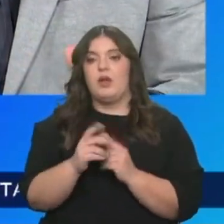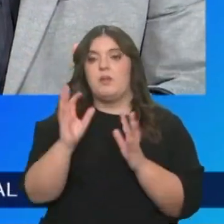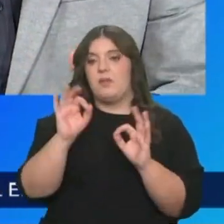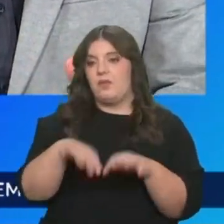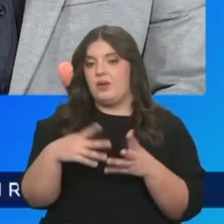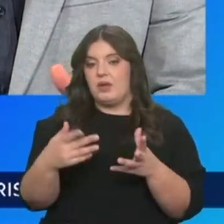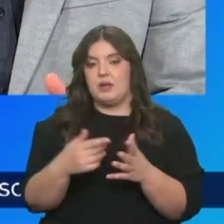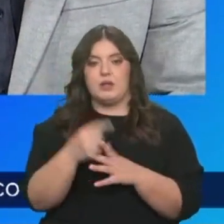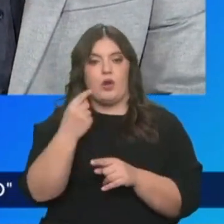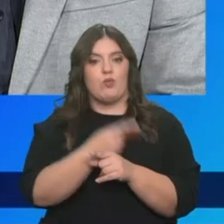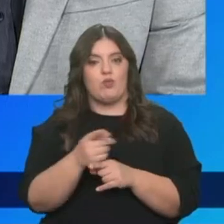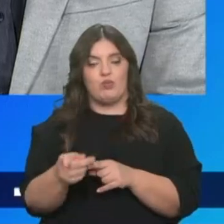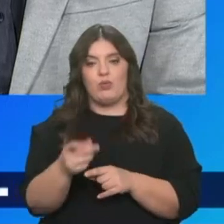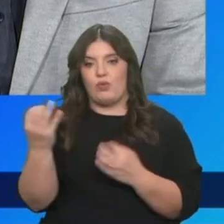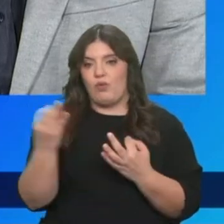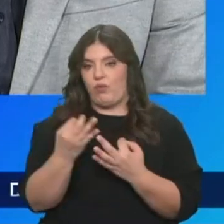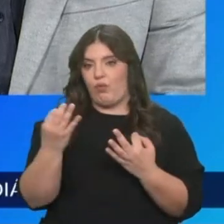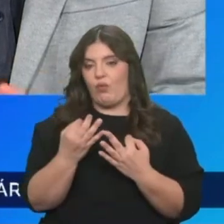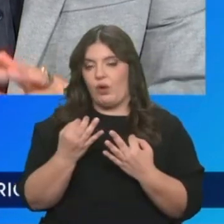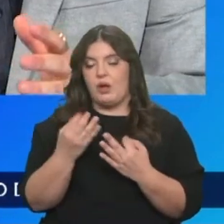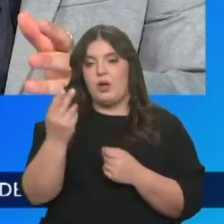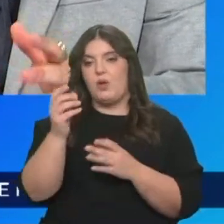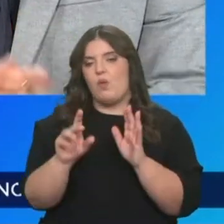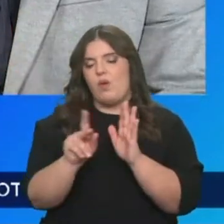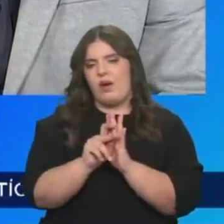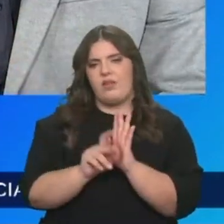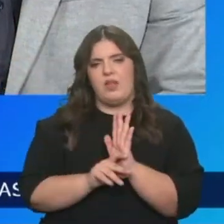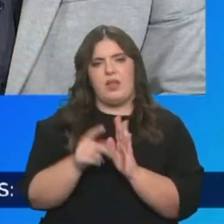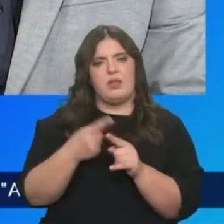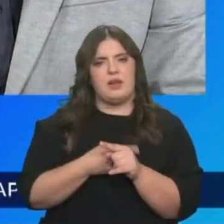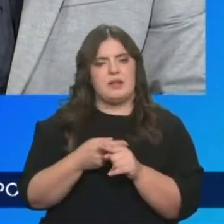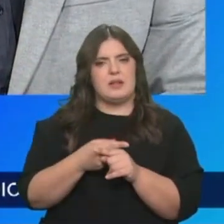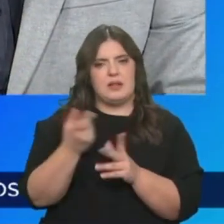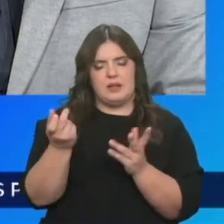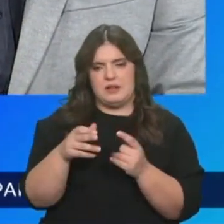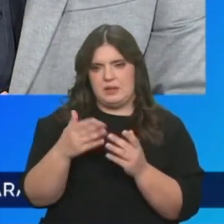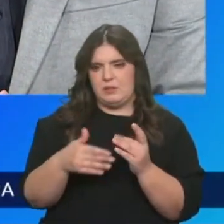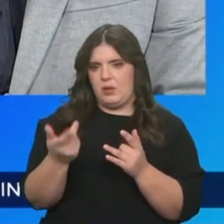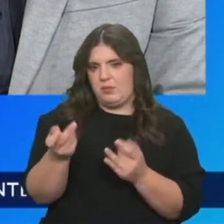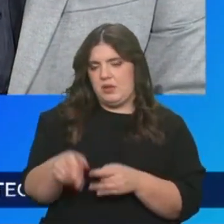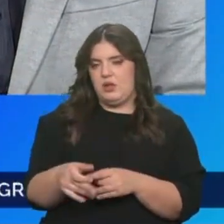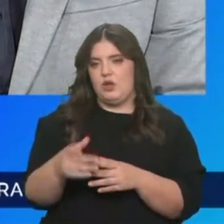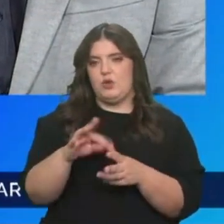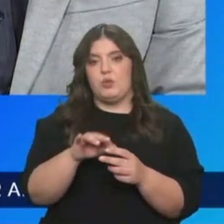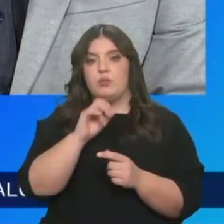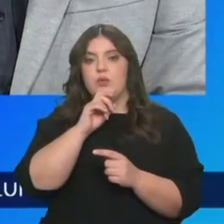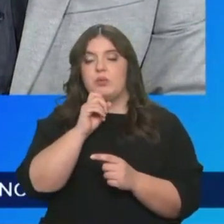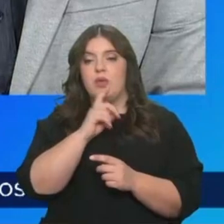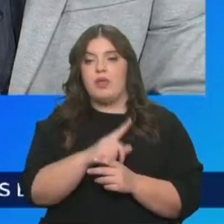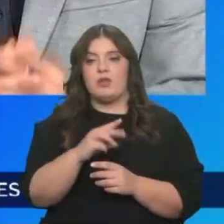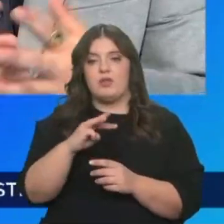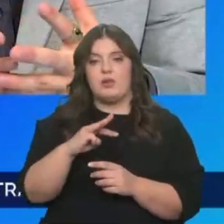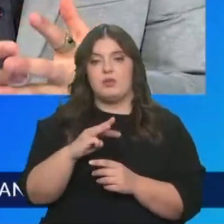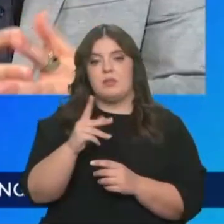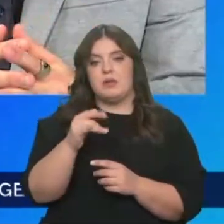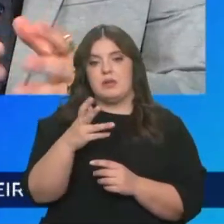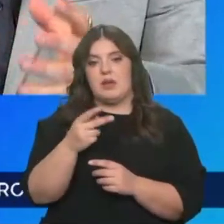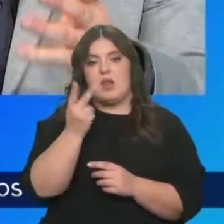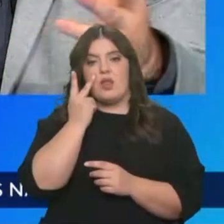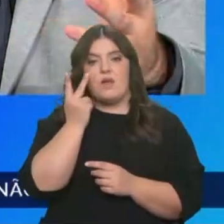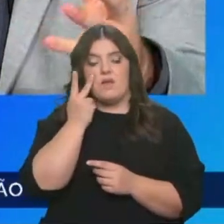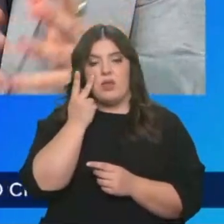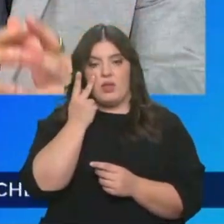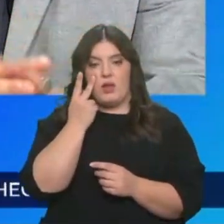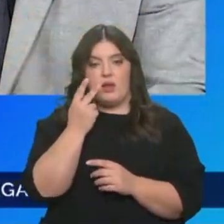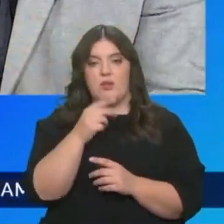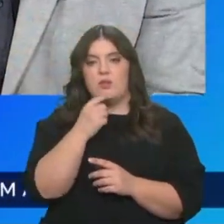finalizar, porque foi um artigo também muito interessante que apareceu esta semana sobre especulações marcianas e da vida. E faz